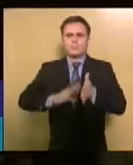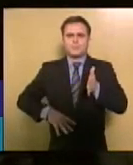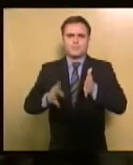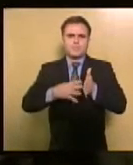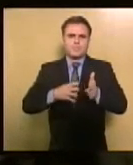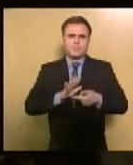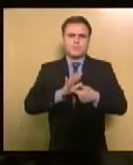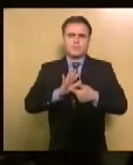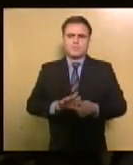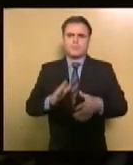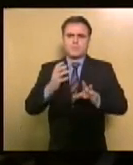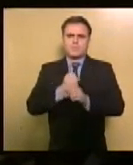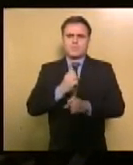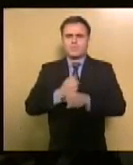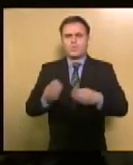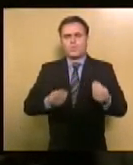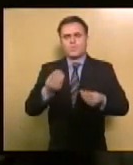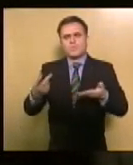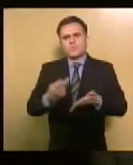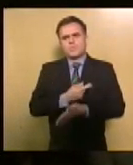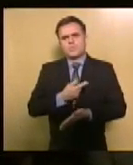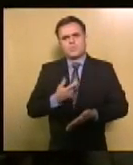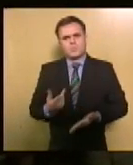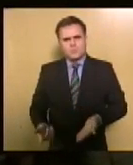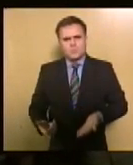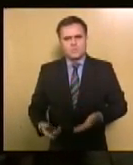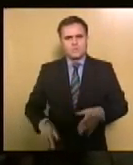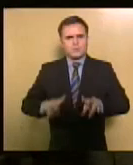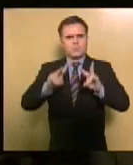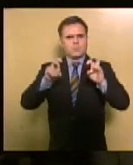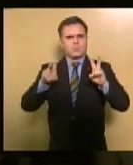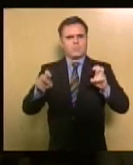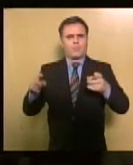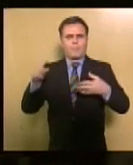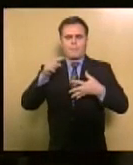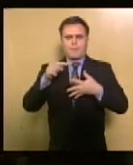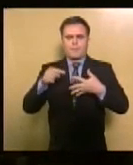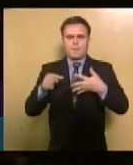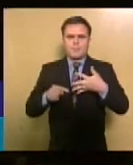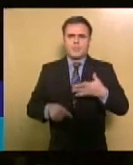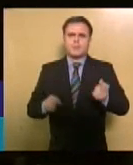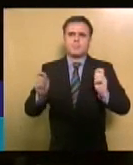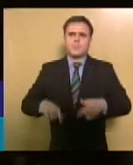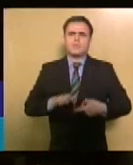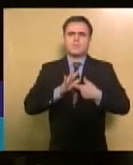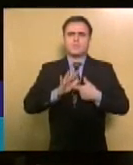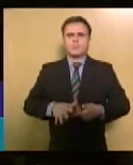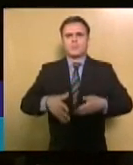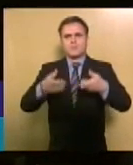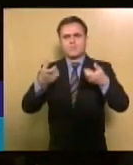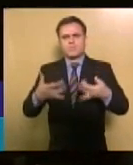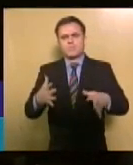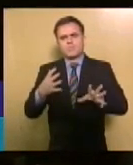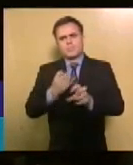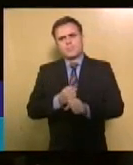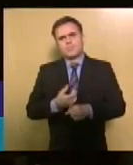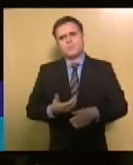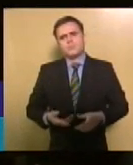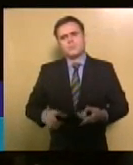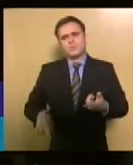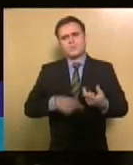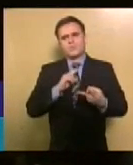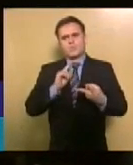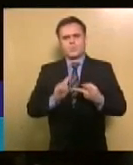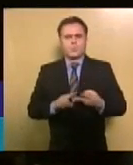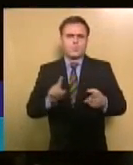nas suas regiões e que nos fornece algum diagnóstico do que está acontecendo e em segundo ponto nós vamos pensar o